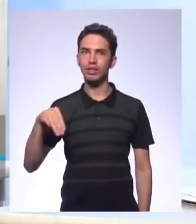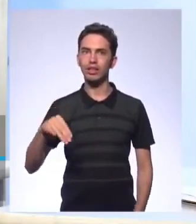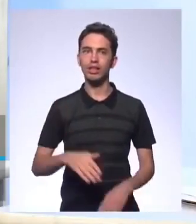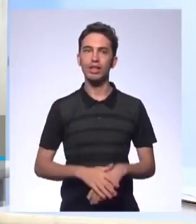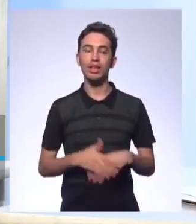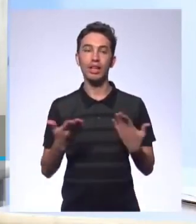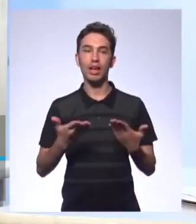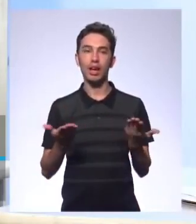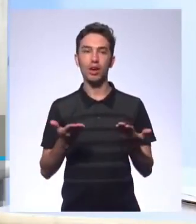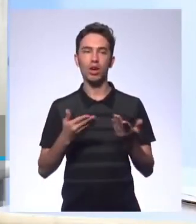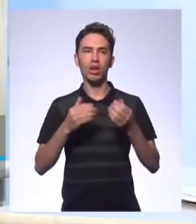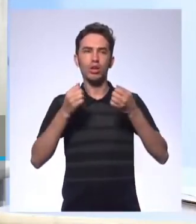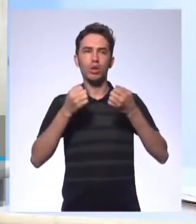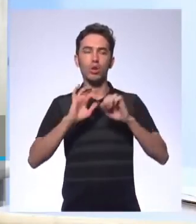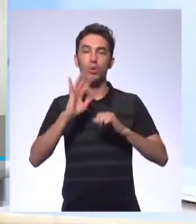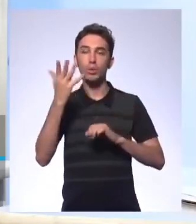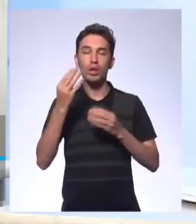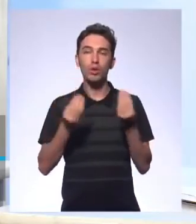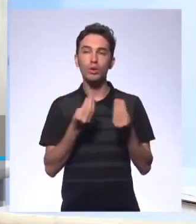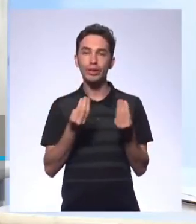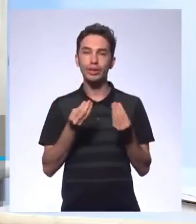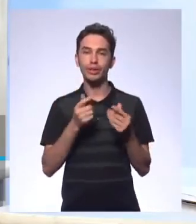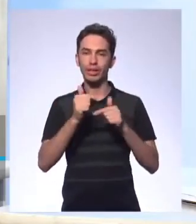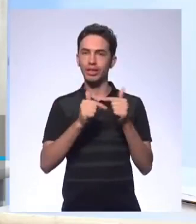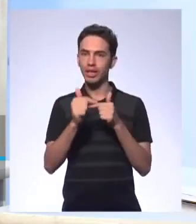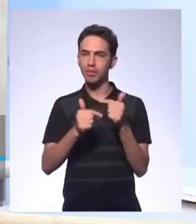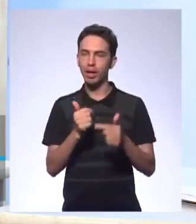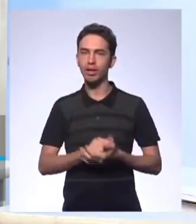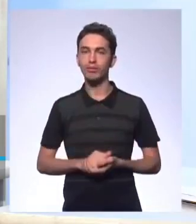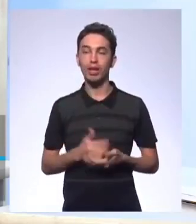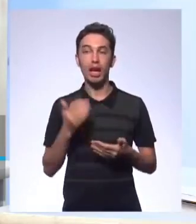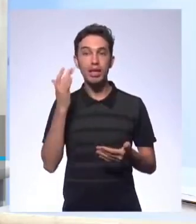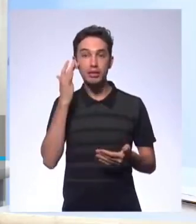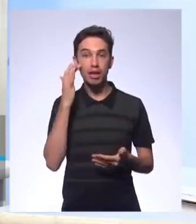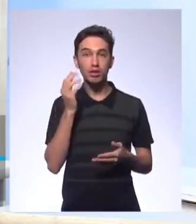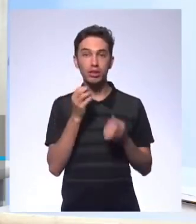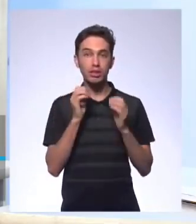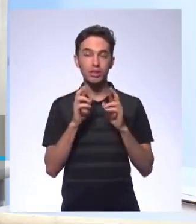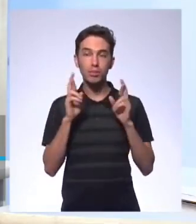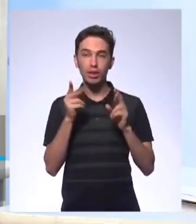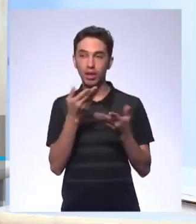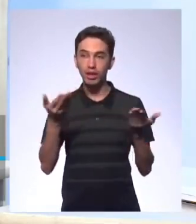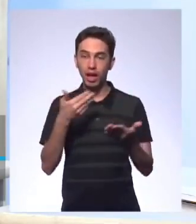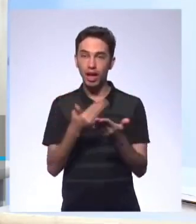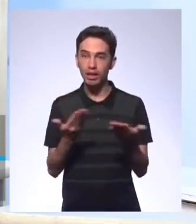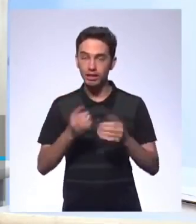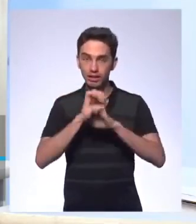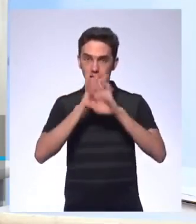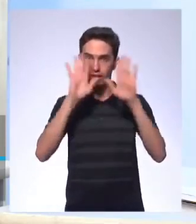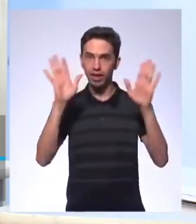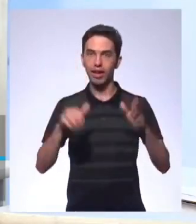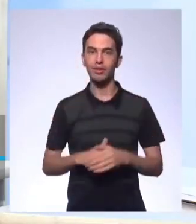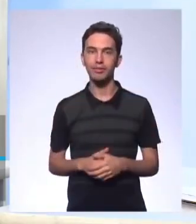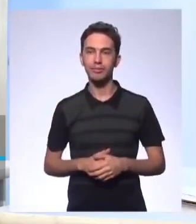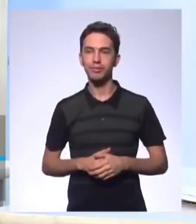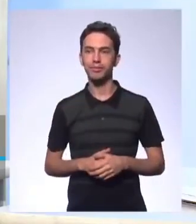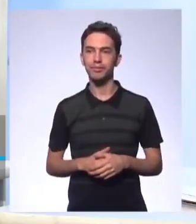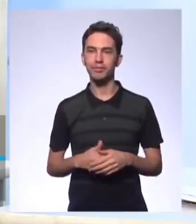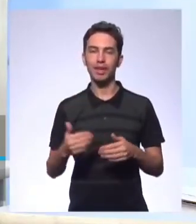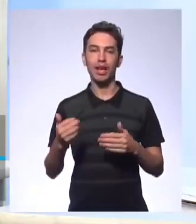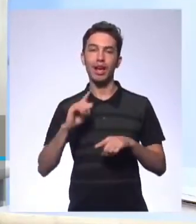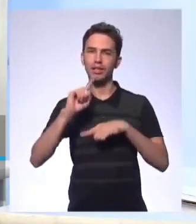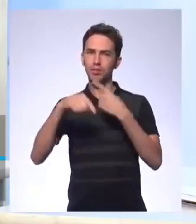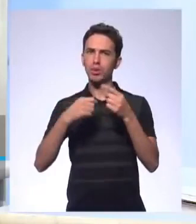do Ocidente, certo? Espero que até aqui esteja bem claro. Mas se não tiver, pessoal, nós teremos muitas aulas ainda sobre